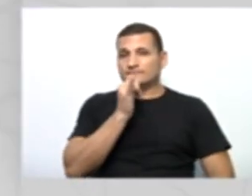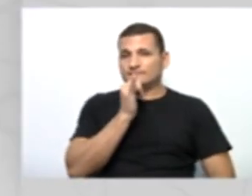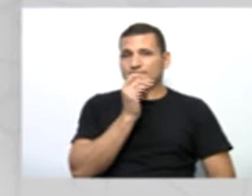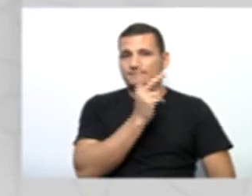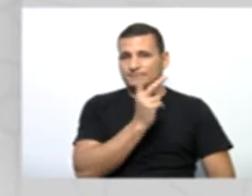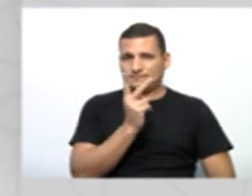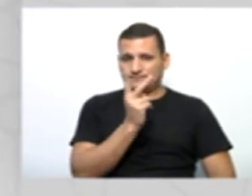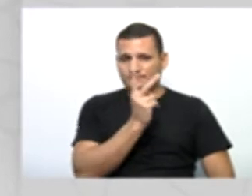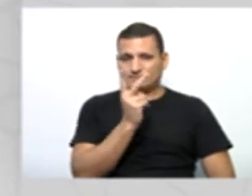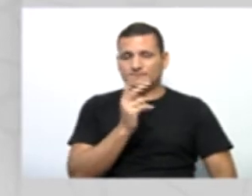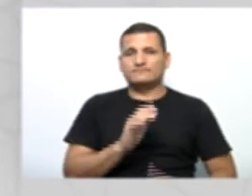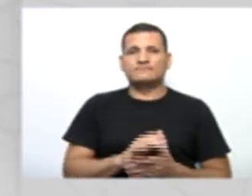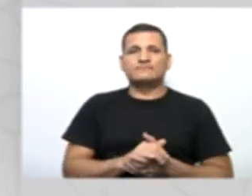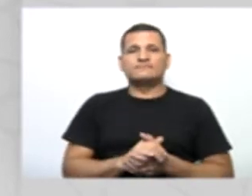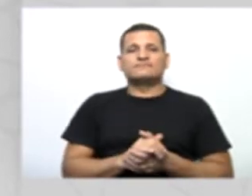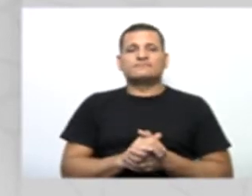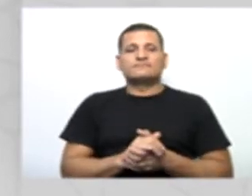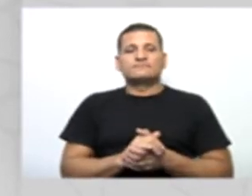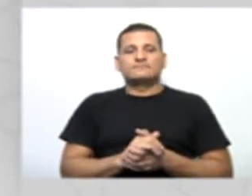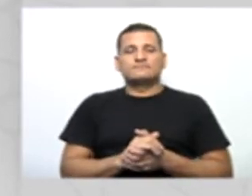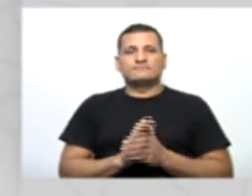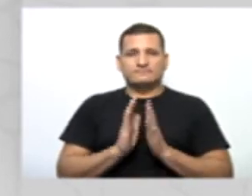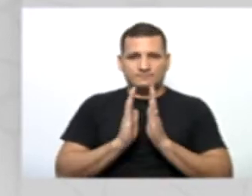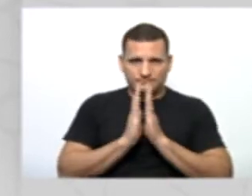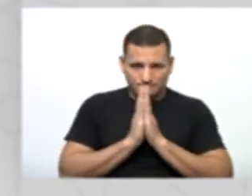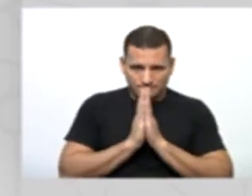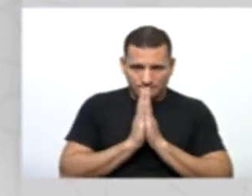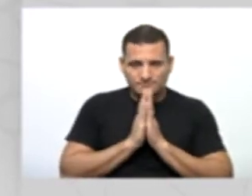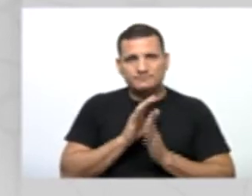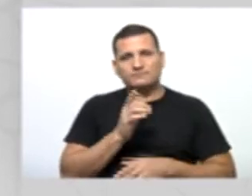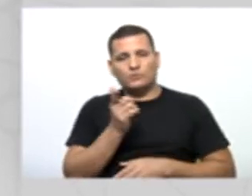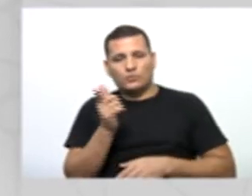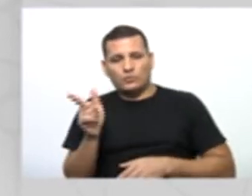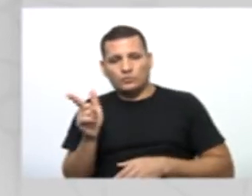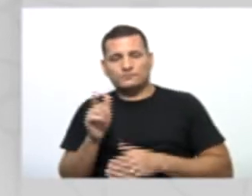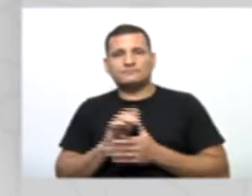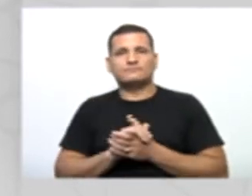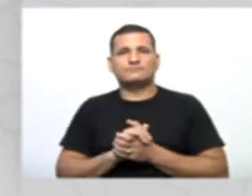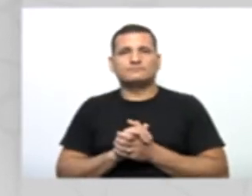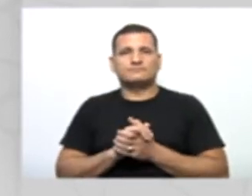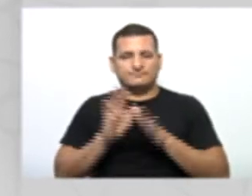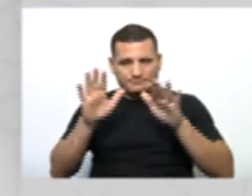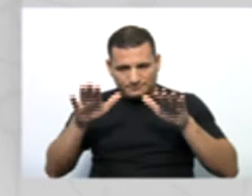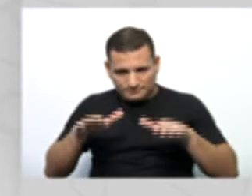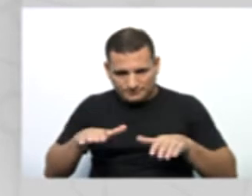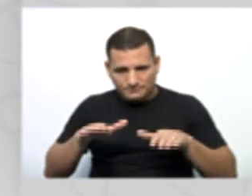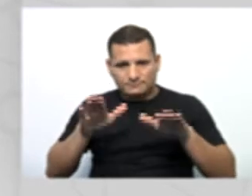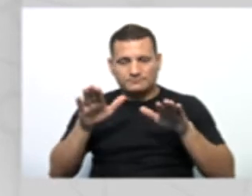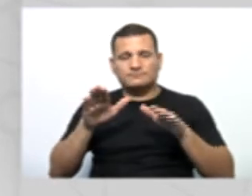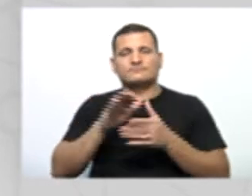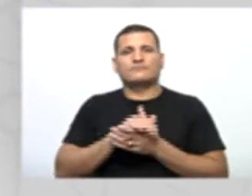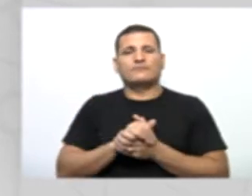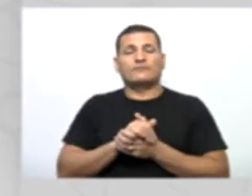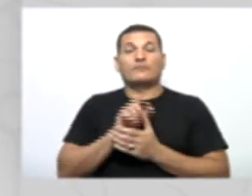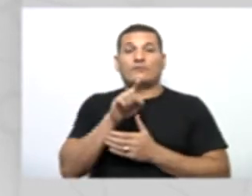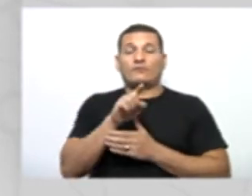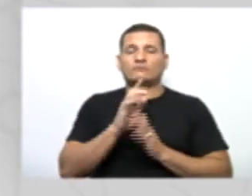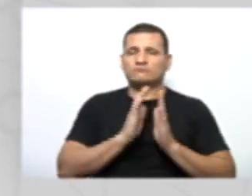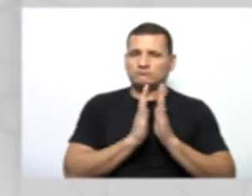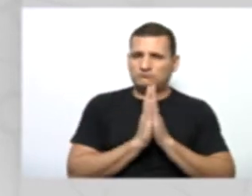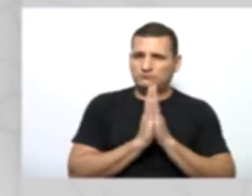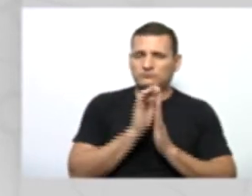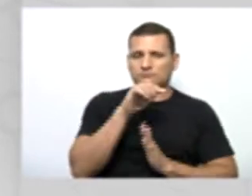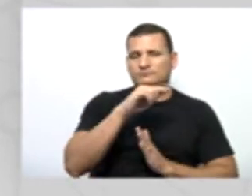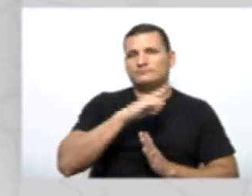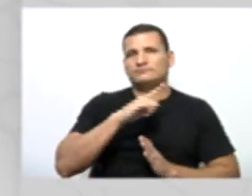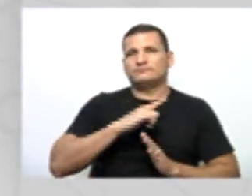Um seria do budismo e o outro seria do islamismo. Em relação ao budismo, ele traz um conjunto de princípios éticos,